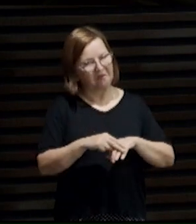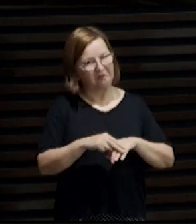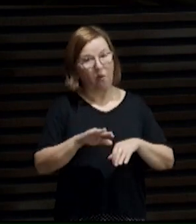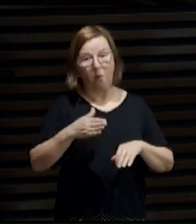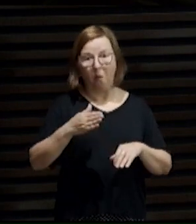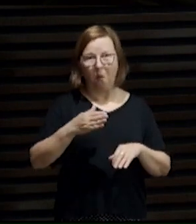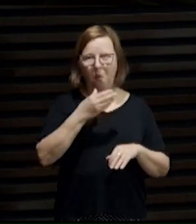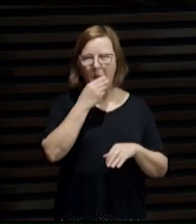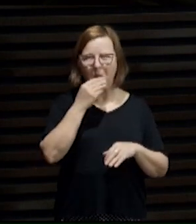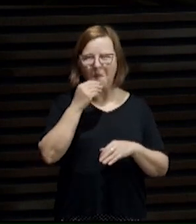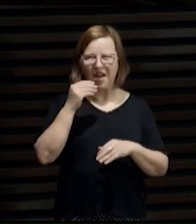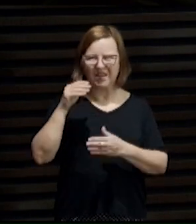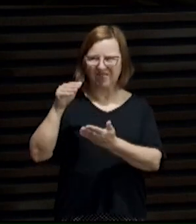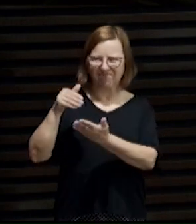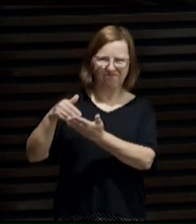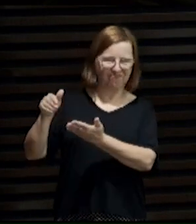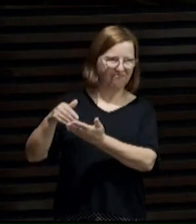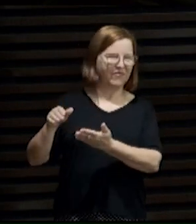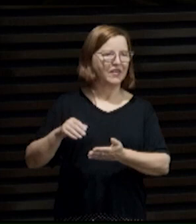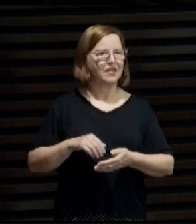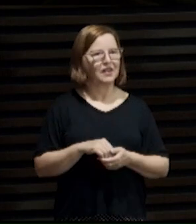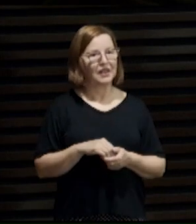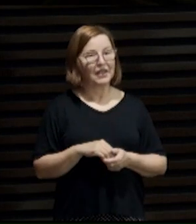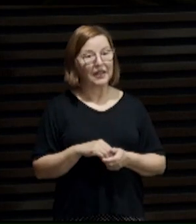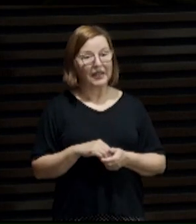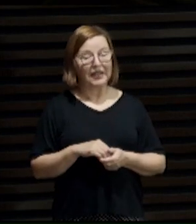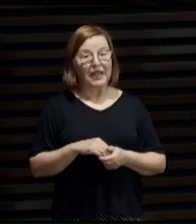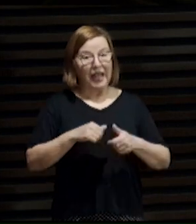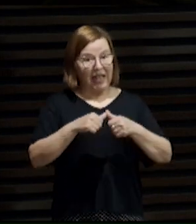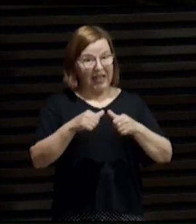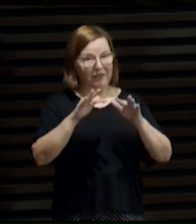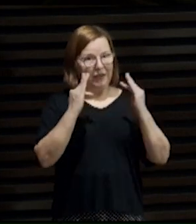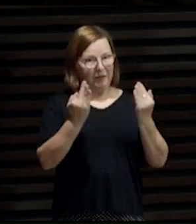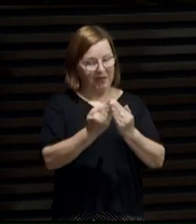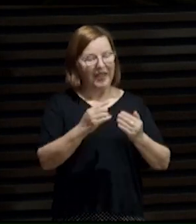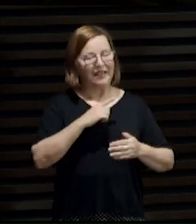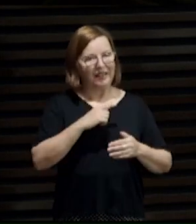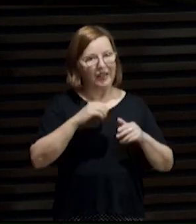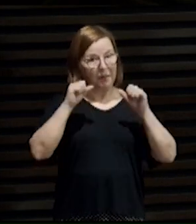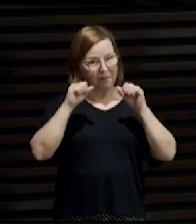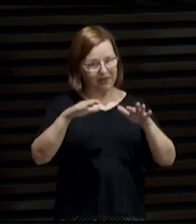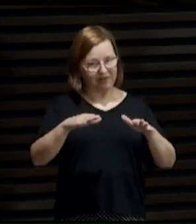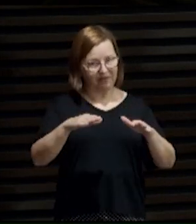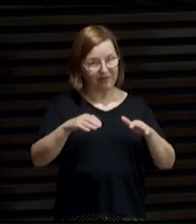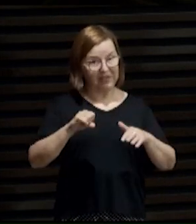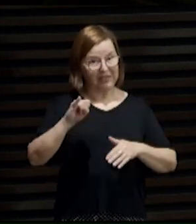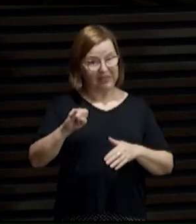maridos, estas mulheres têm a bênção do Senhor desde que sejam mulheres